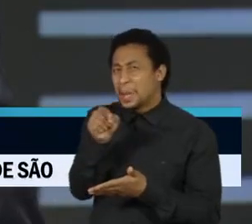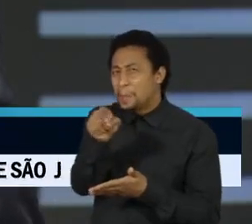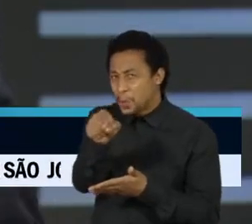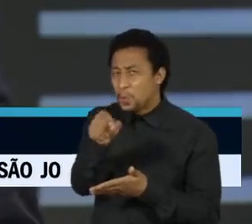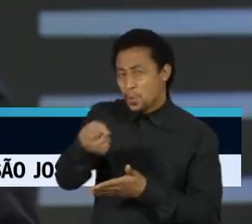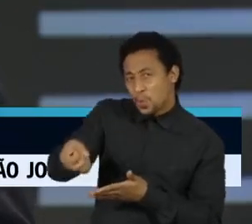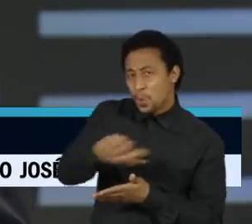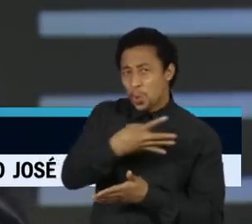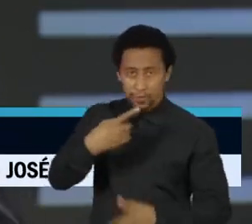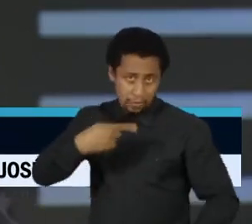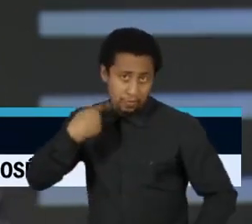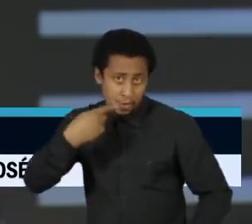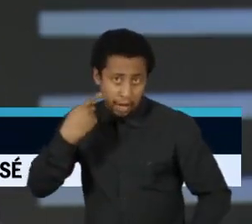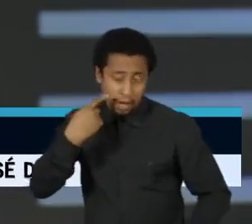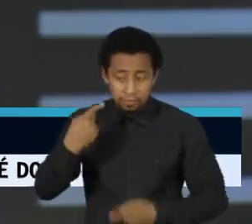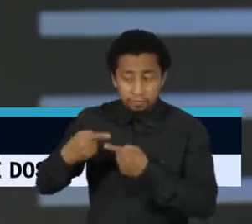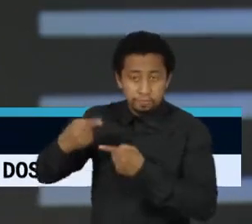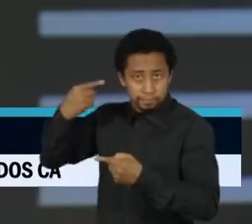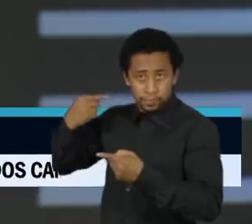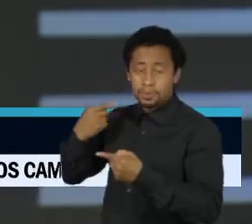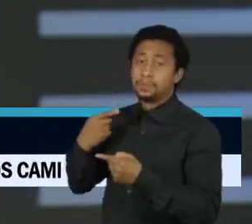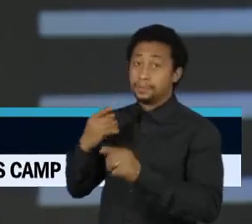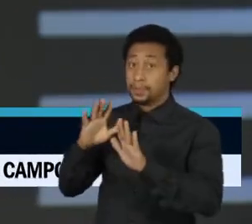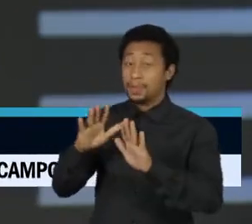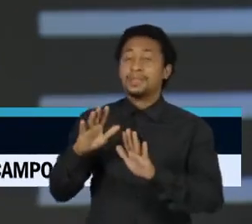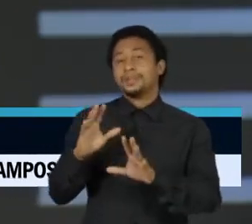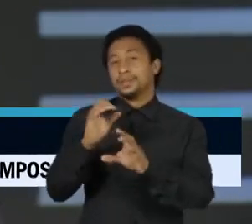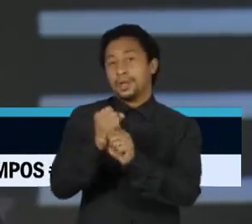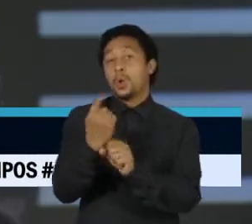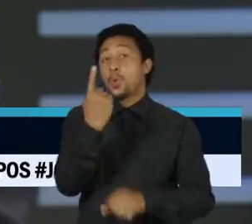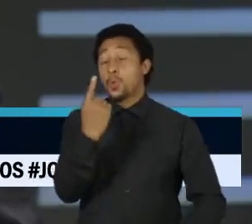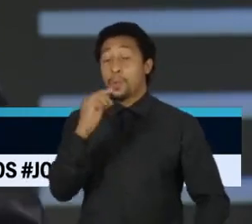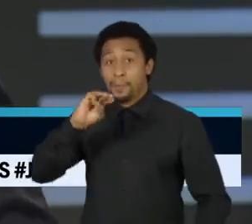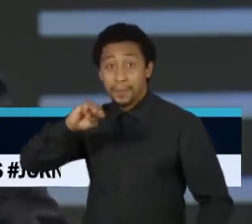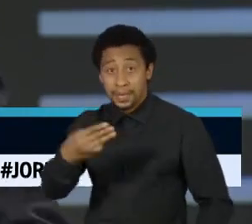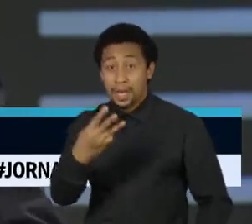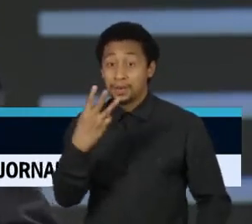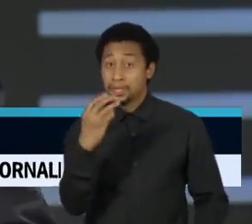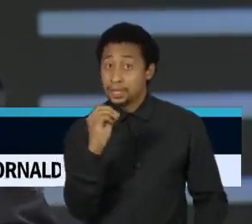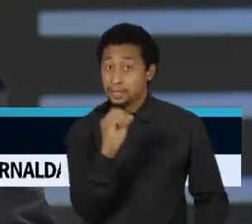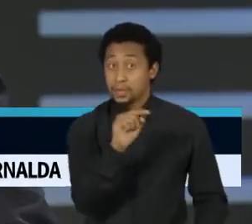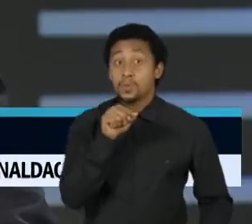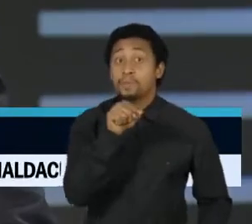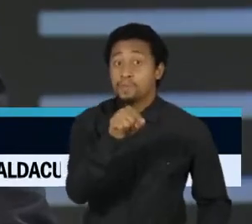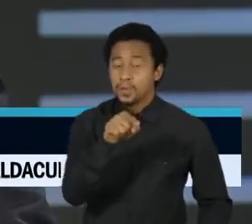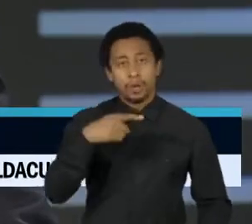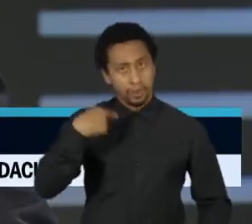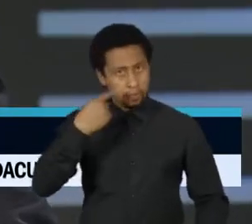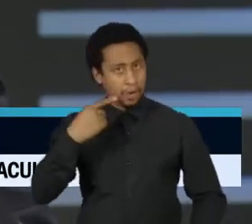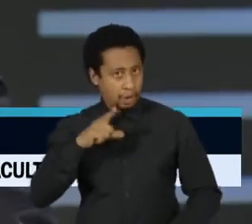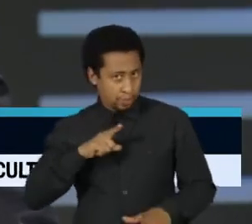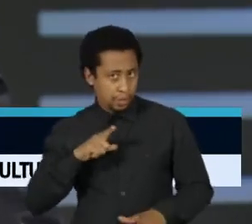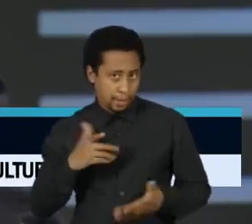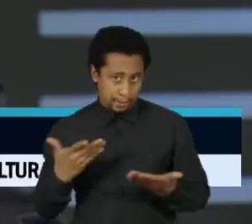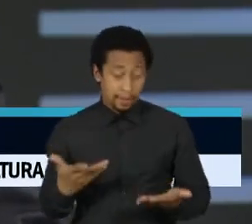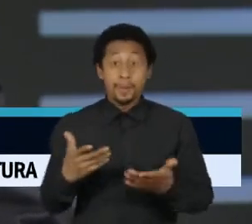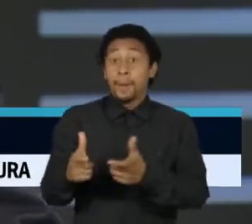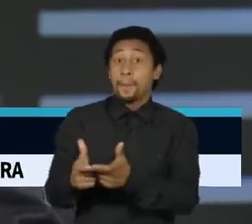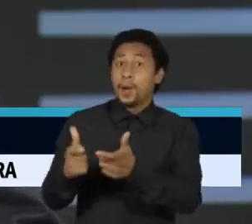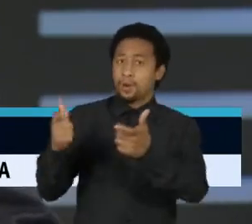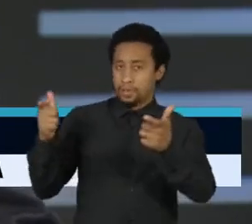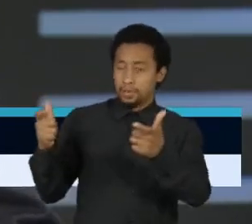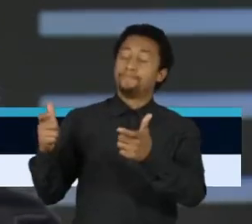ano. Agora, se nós imaginarmos, nós temos 1 milhão e 300 mil advogados, com mais, se fosse todos que se formam já se